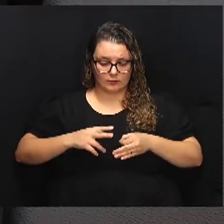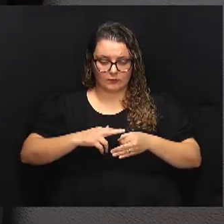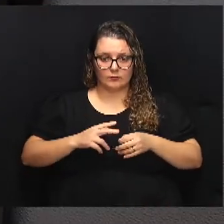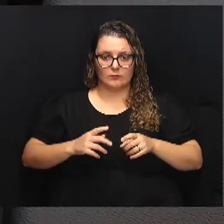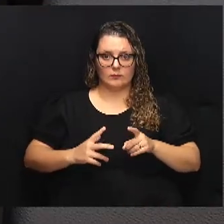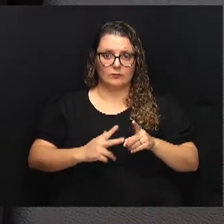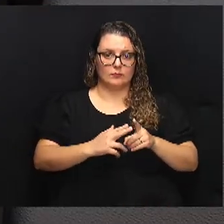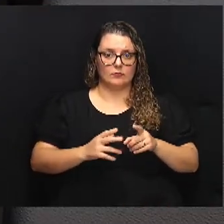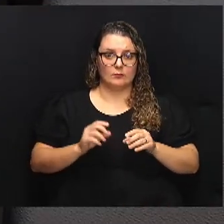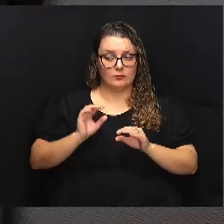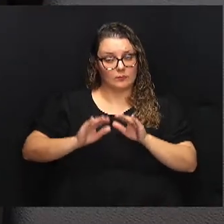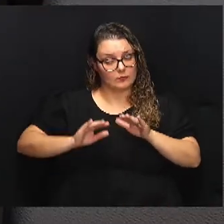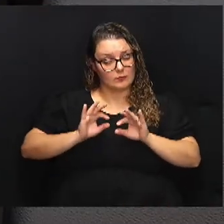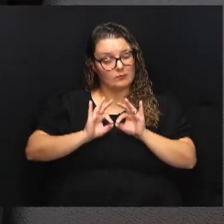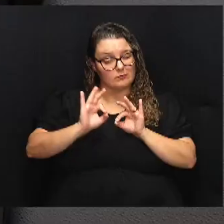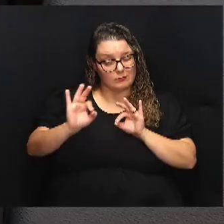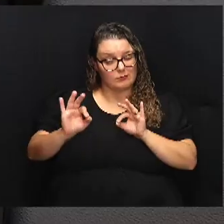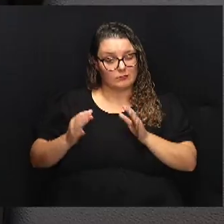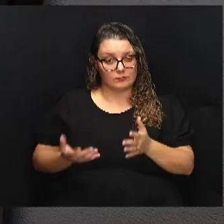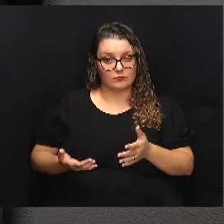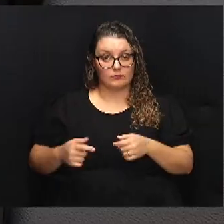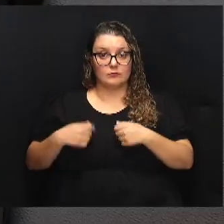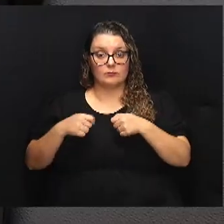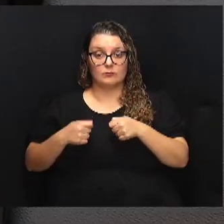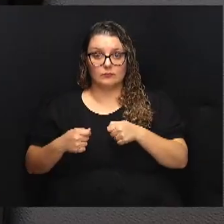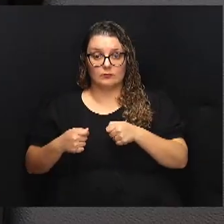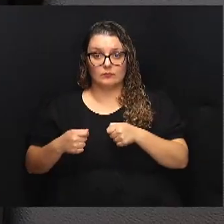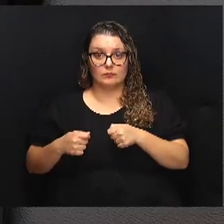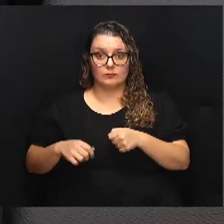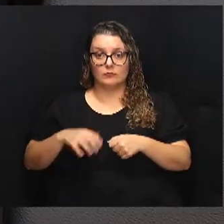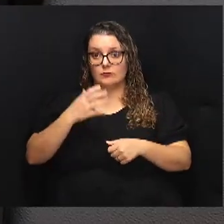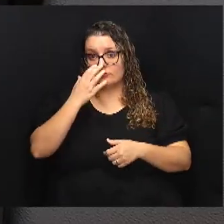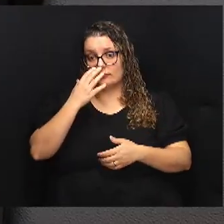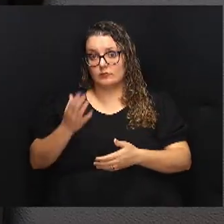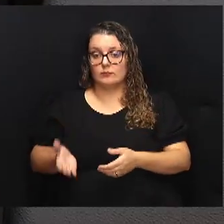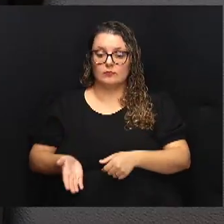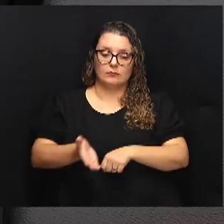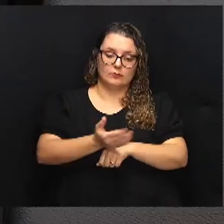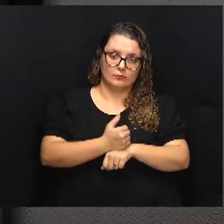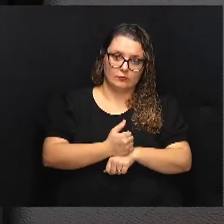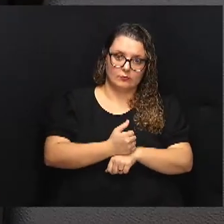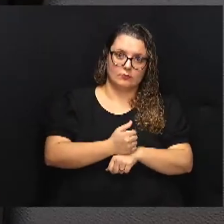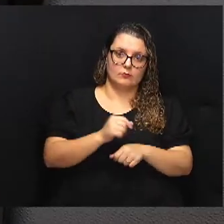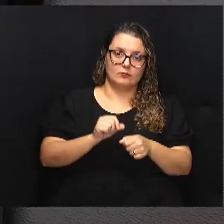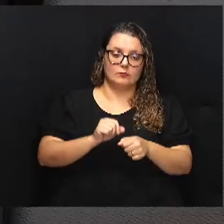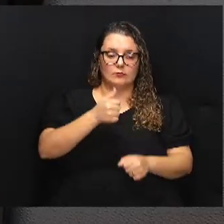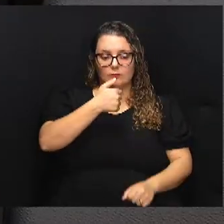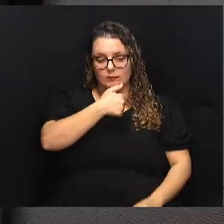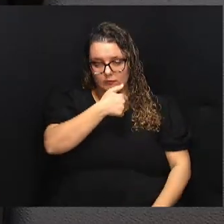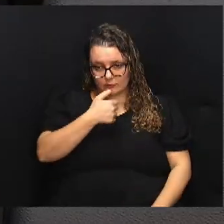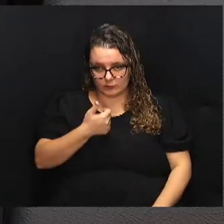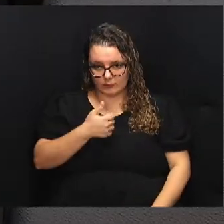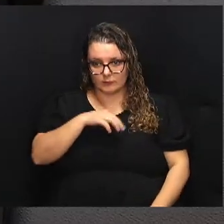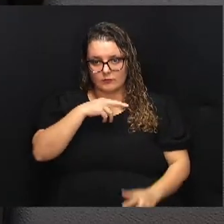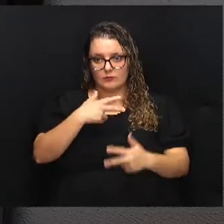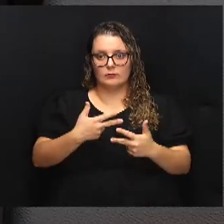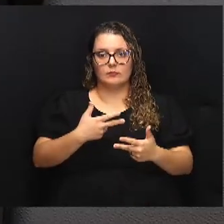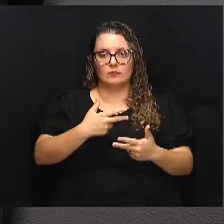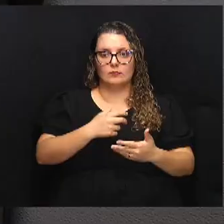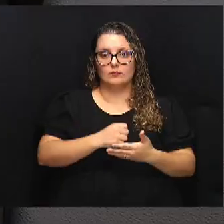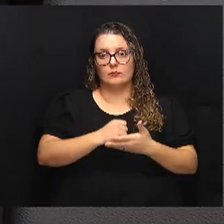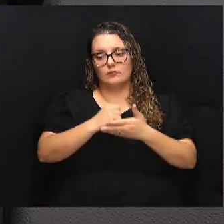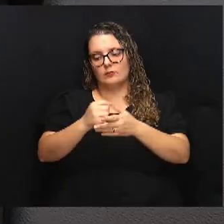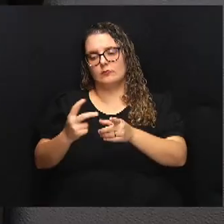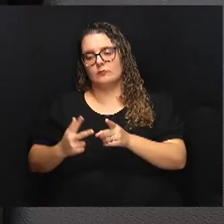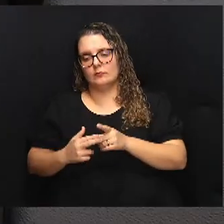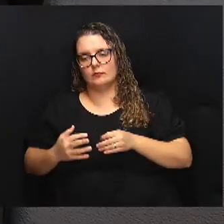longe, e ela precisa pegar esse animal antes, fazer um jejum para o animal, levar para castrar, e